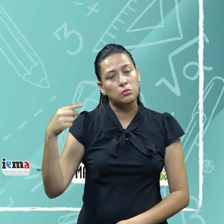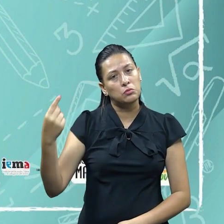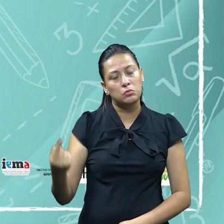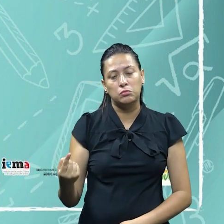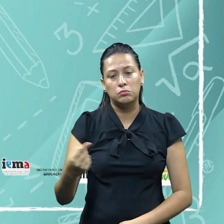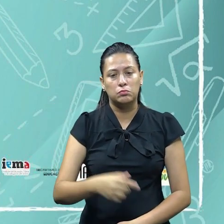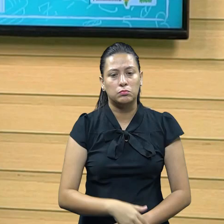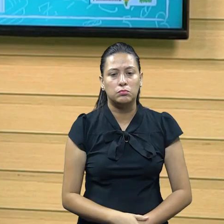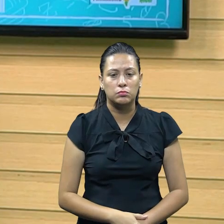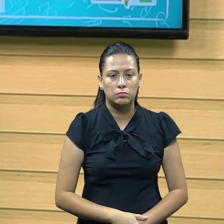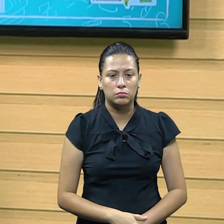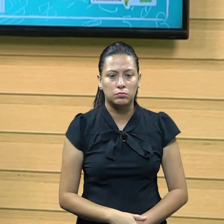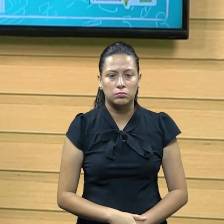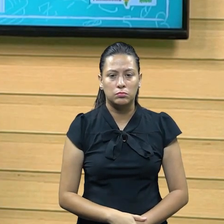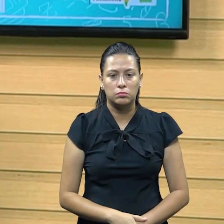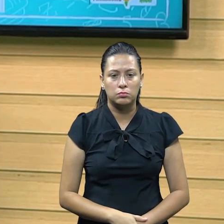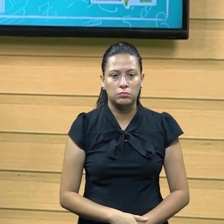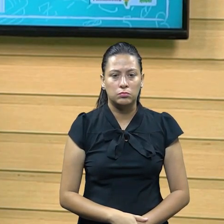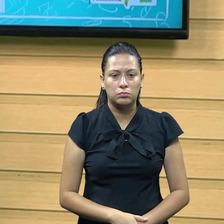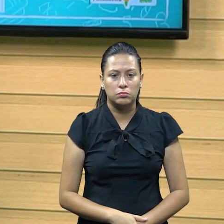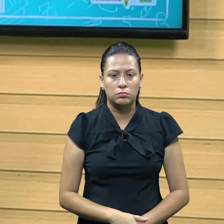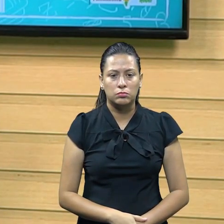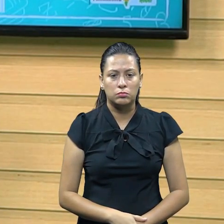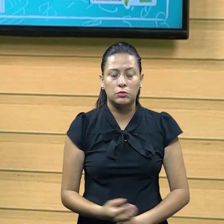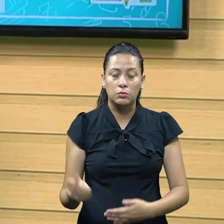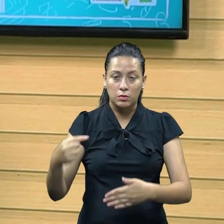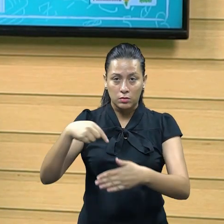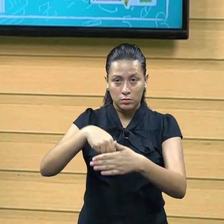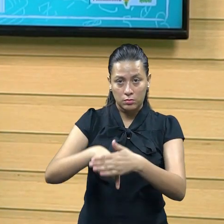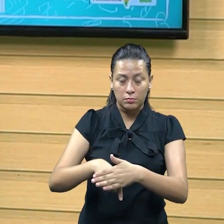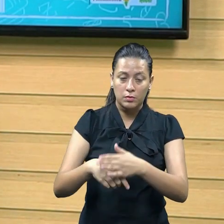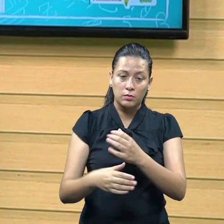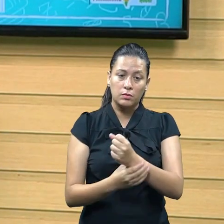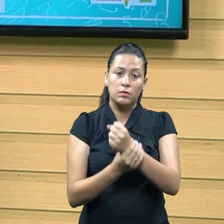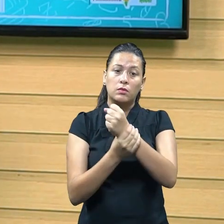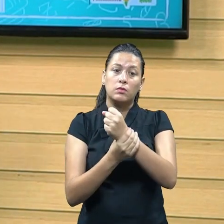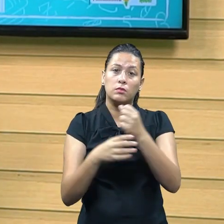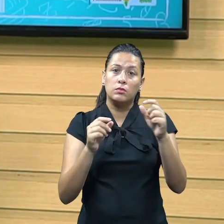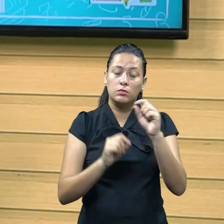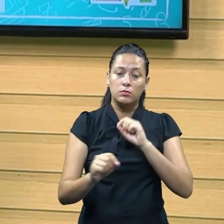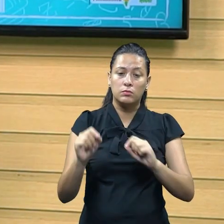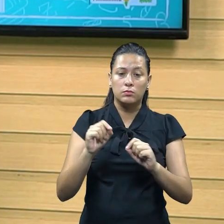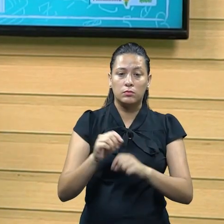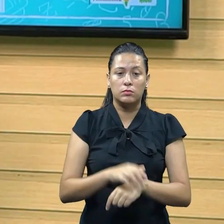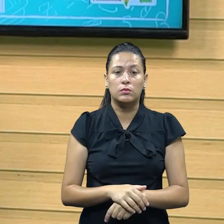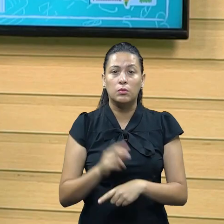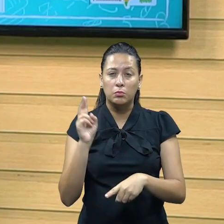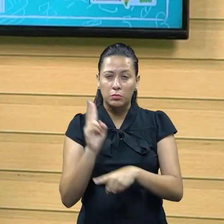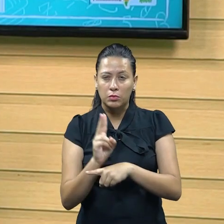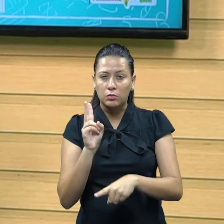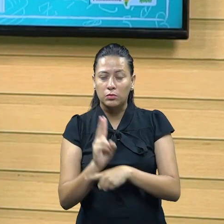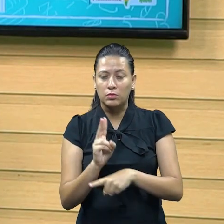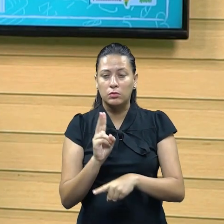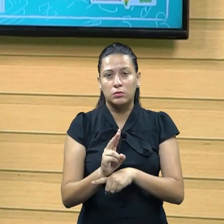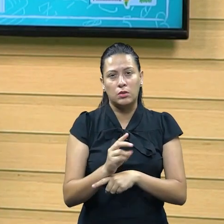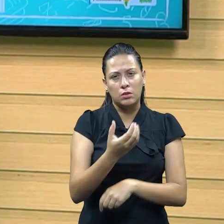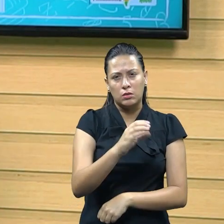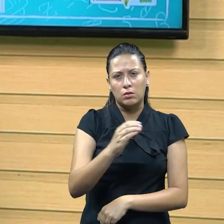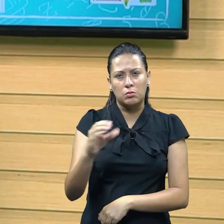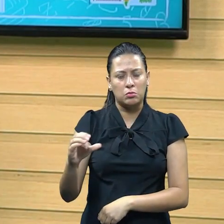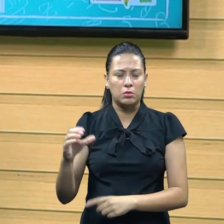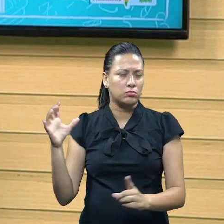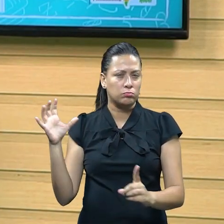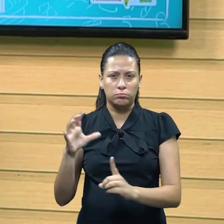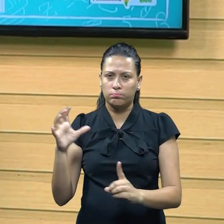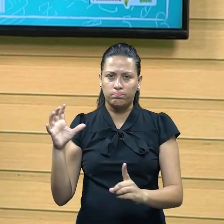o funcionamento. O aterramento garante que eles estejam protegidos, que aquela corrente de fuga não vai